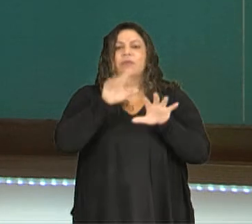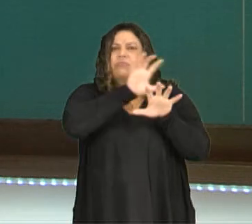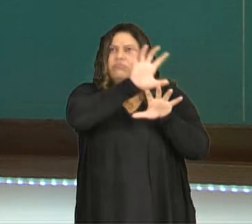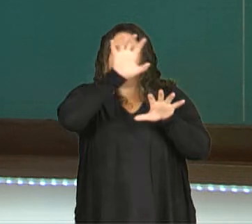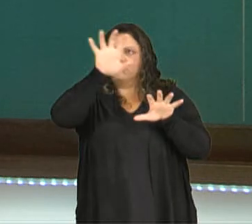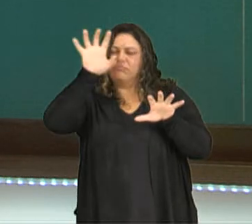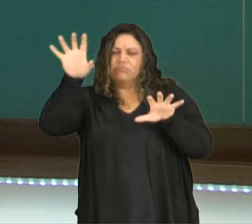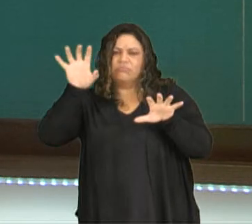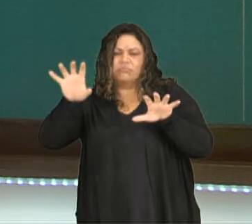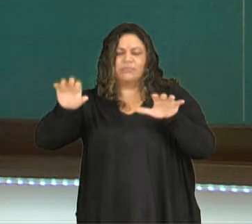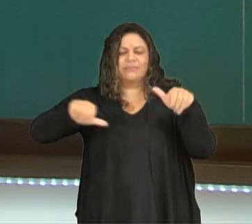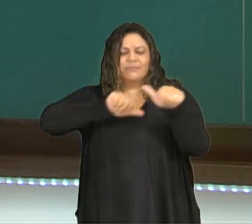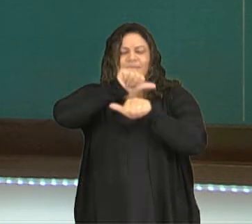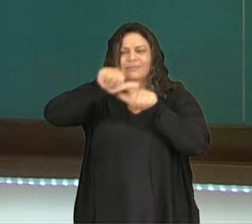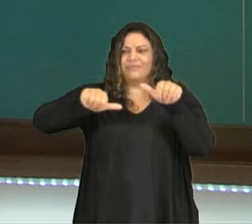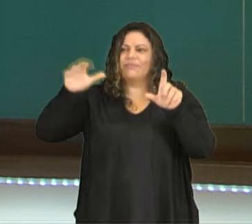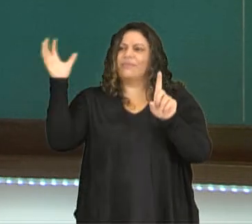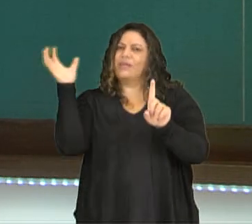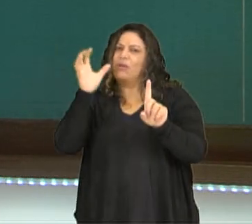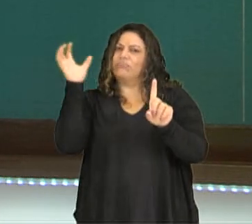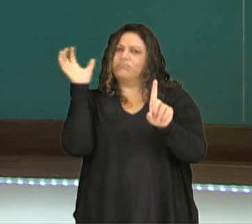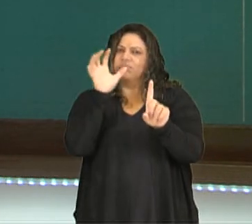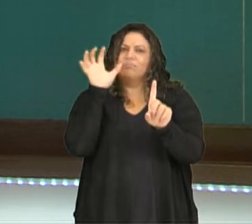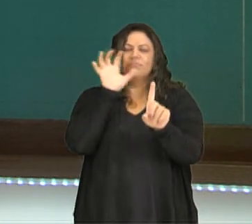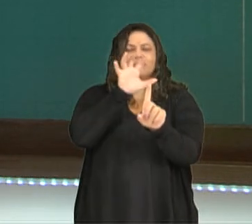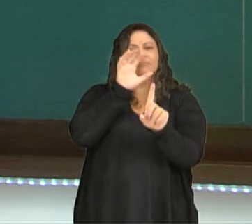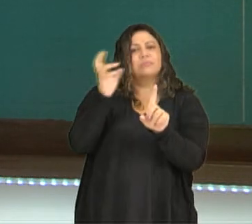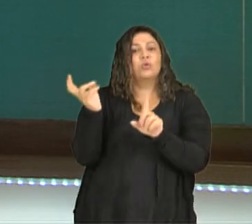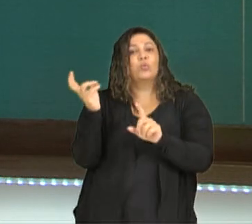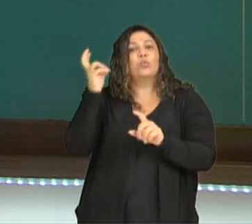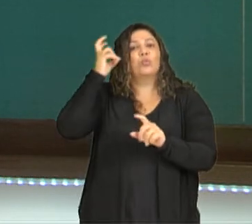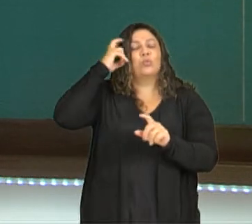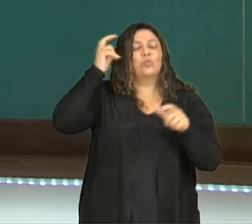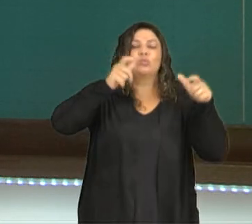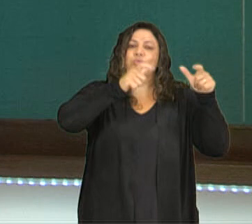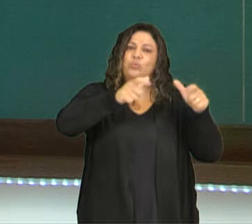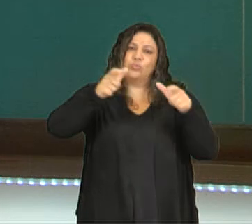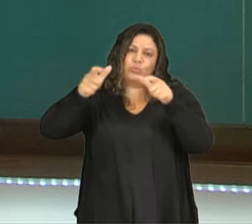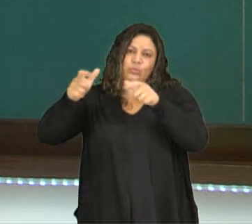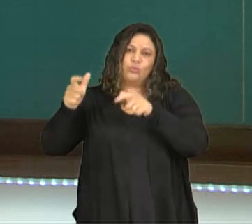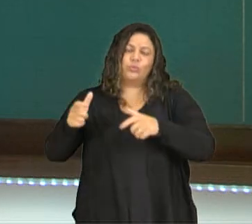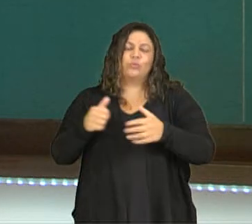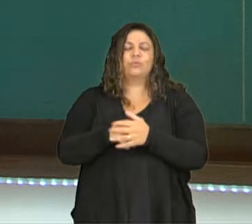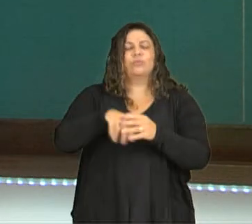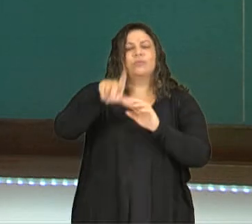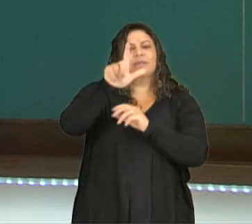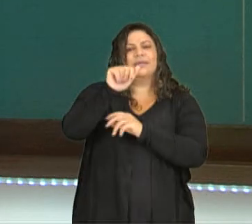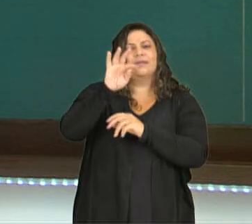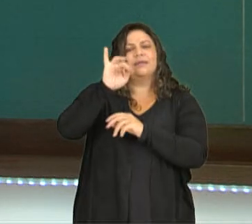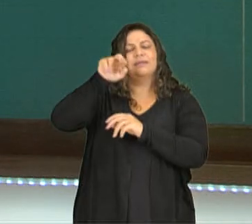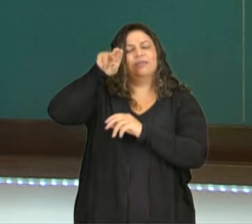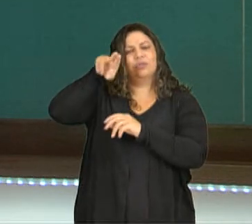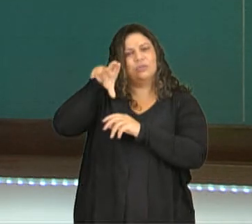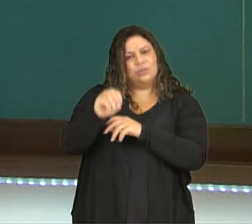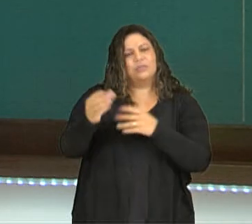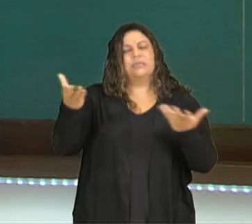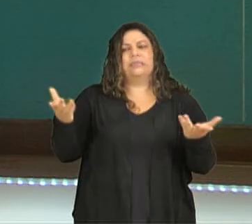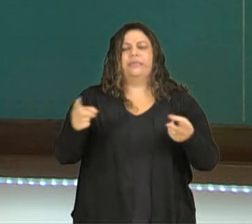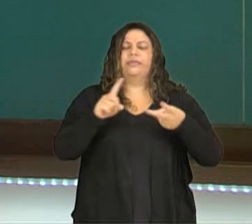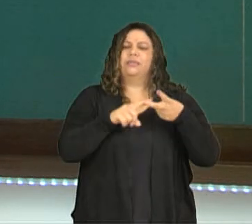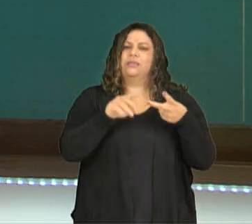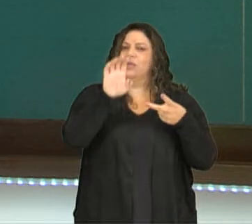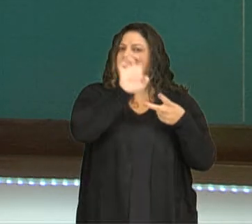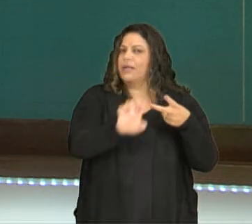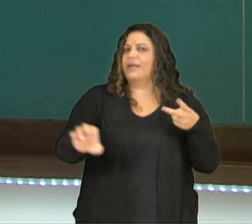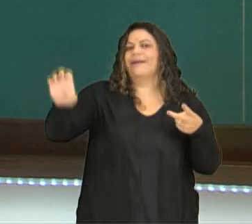ela recebe influência das culturas locais. Um ritmo mais latino nos países mais latinos, um ritmo mais europeu nos